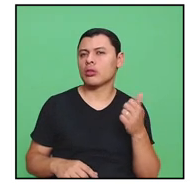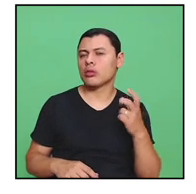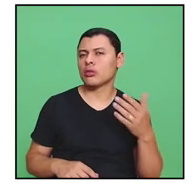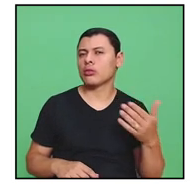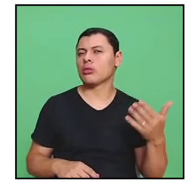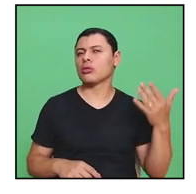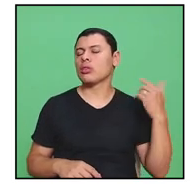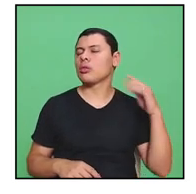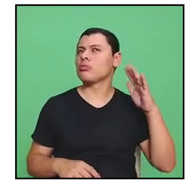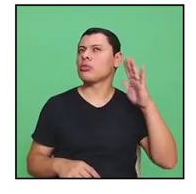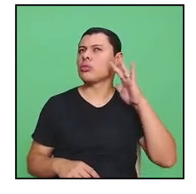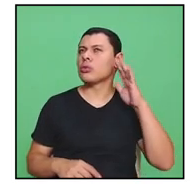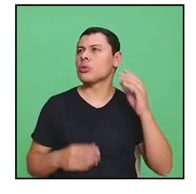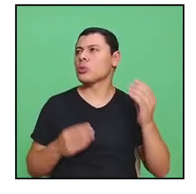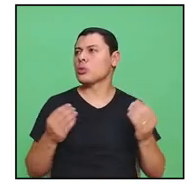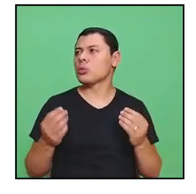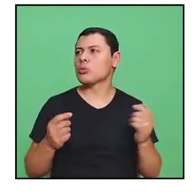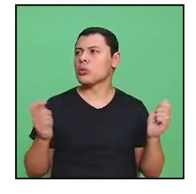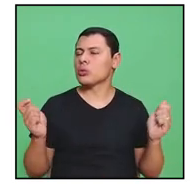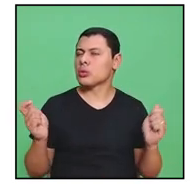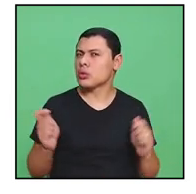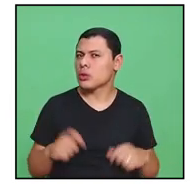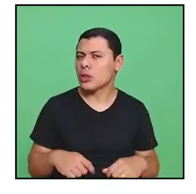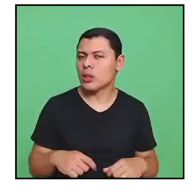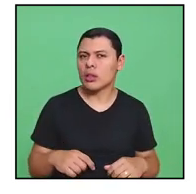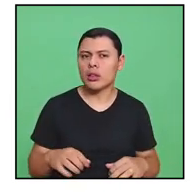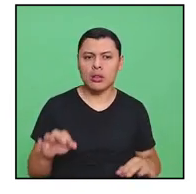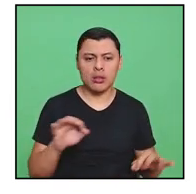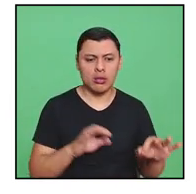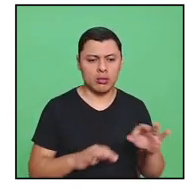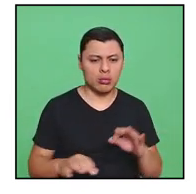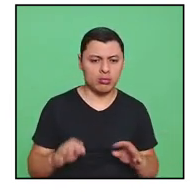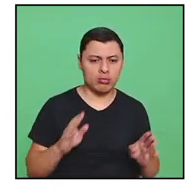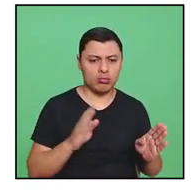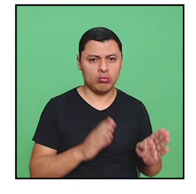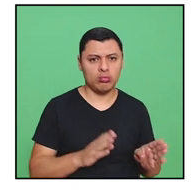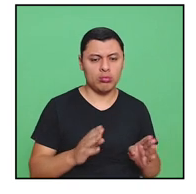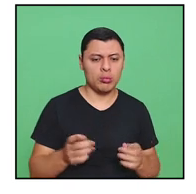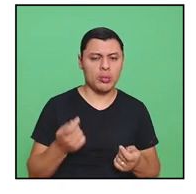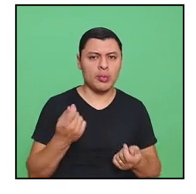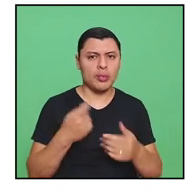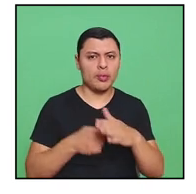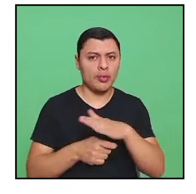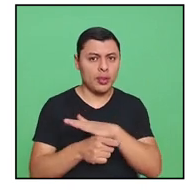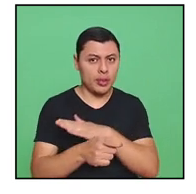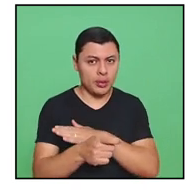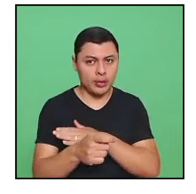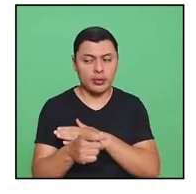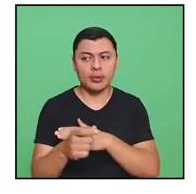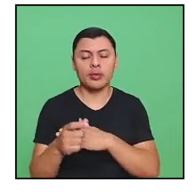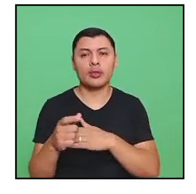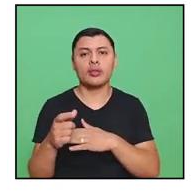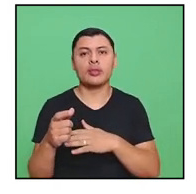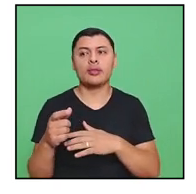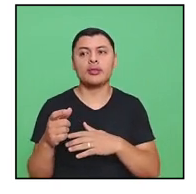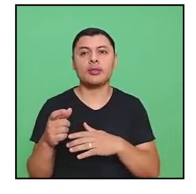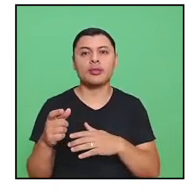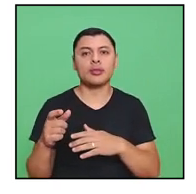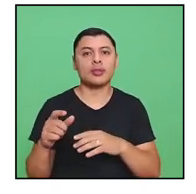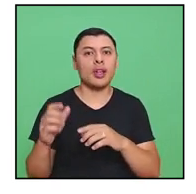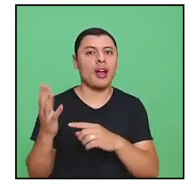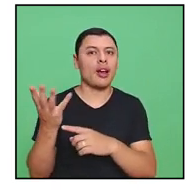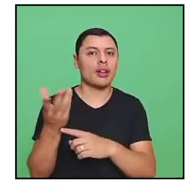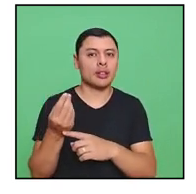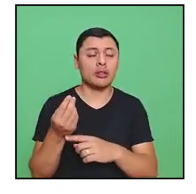essas possibilidades que envolvem organização e autofinanciamento, né? E eu acho que tem um interesse das